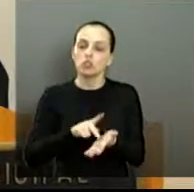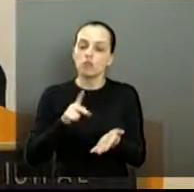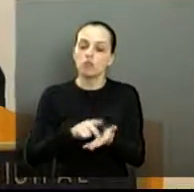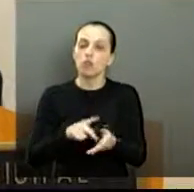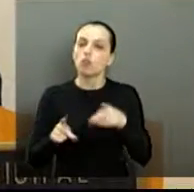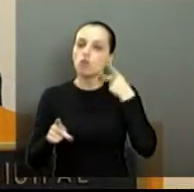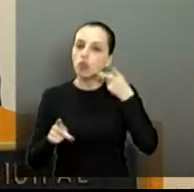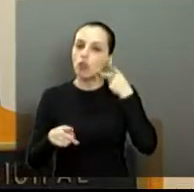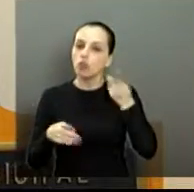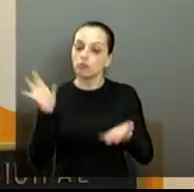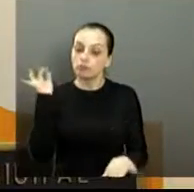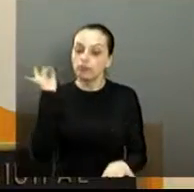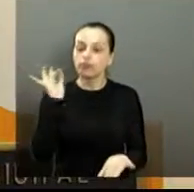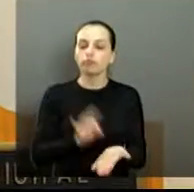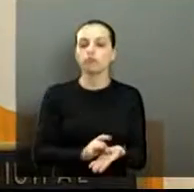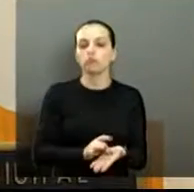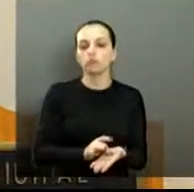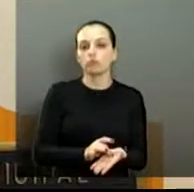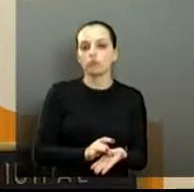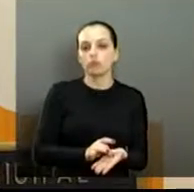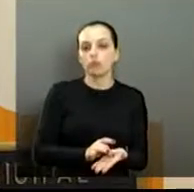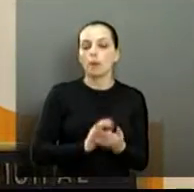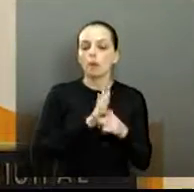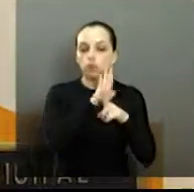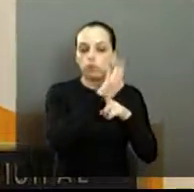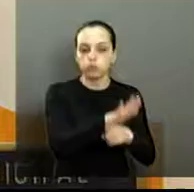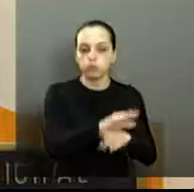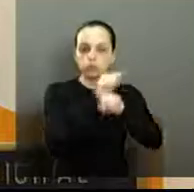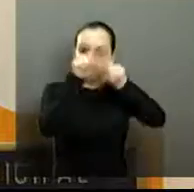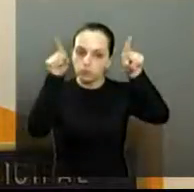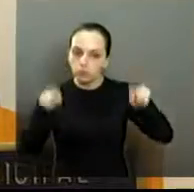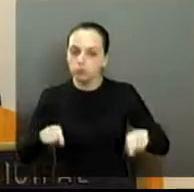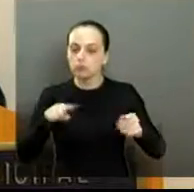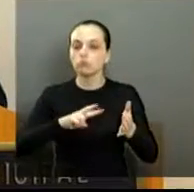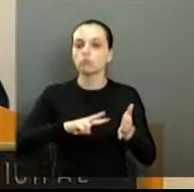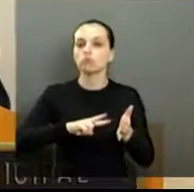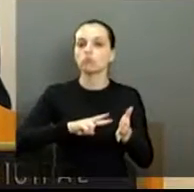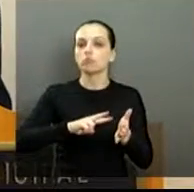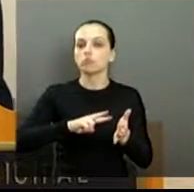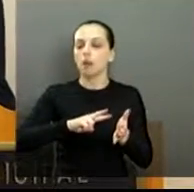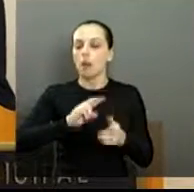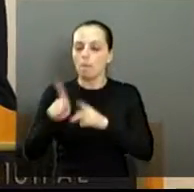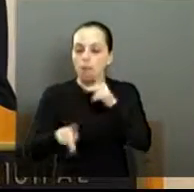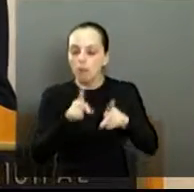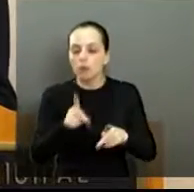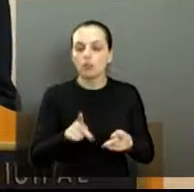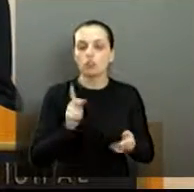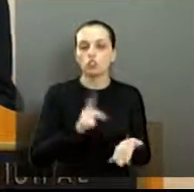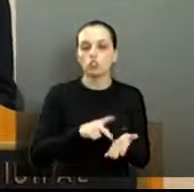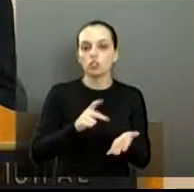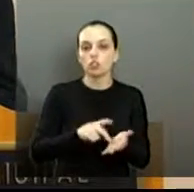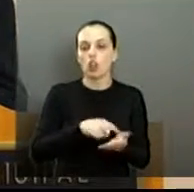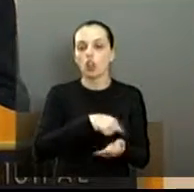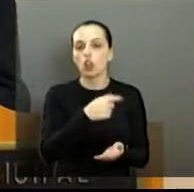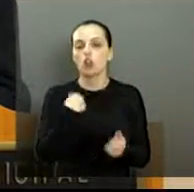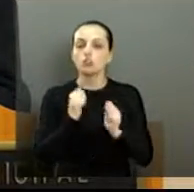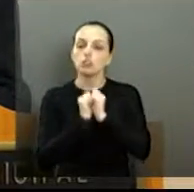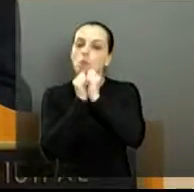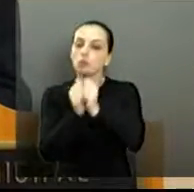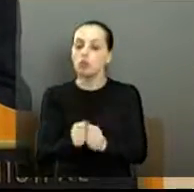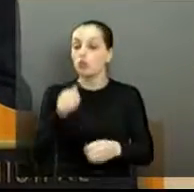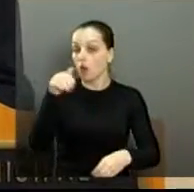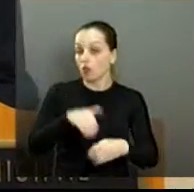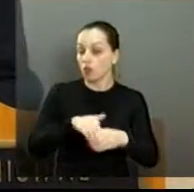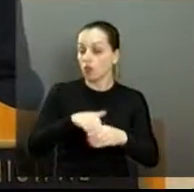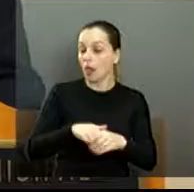estão aqui para fazer o melhor para os municípios para os servidores públicos nós estamos realmente solícito com eles e nós vamos votar